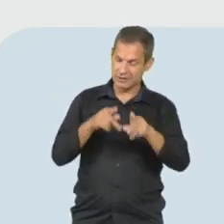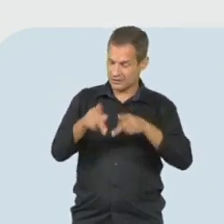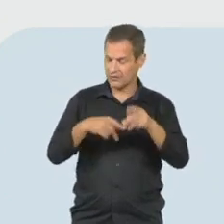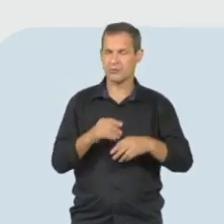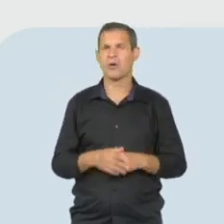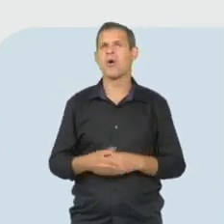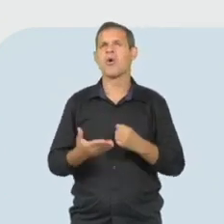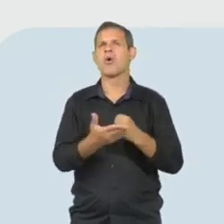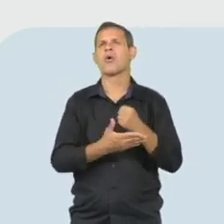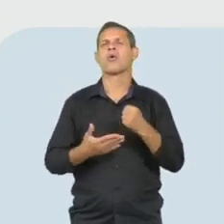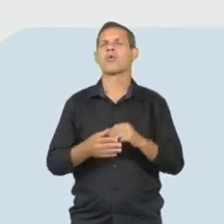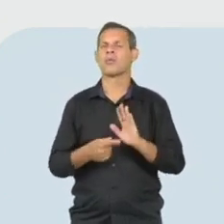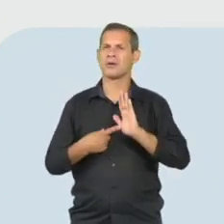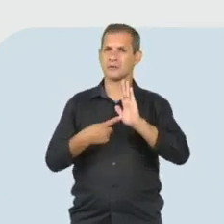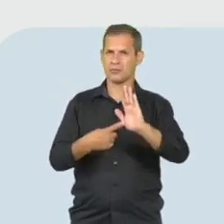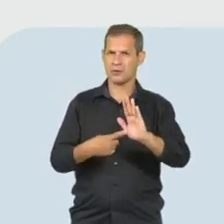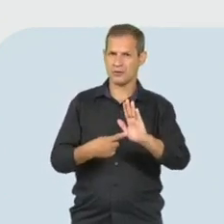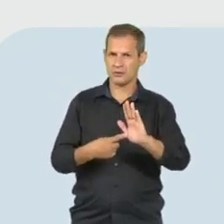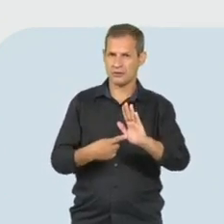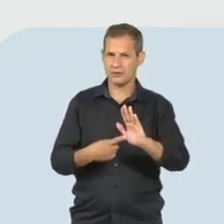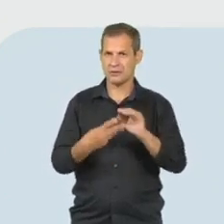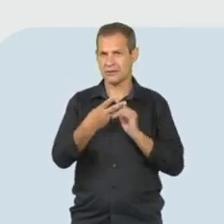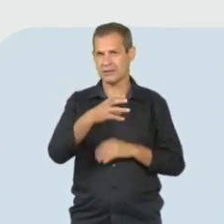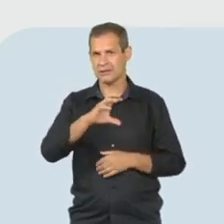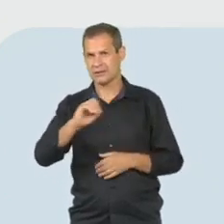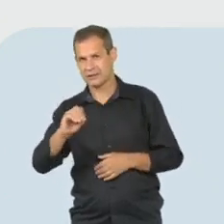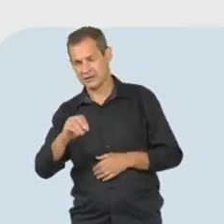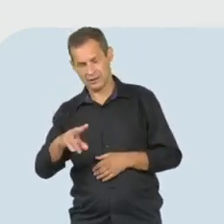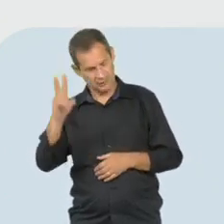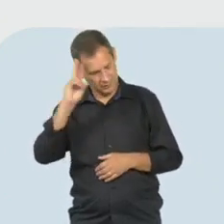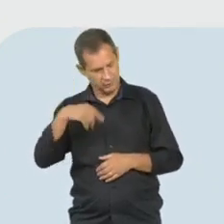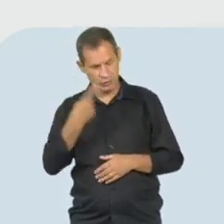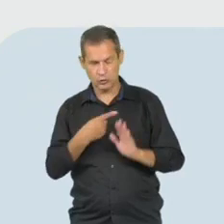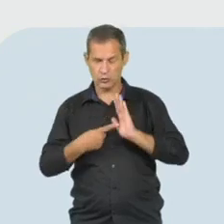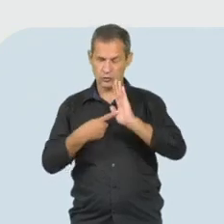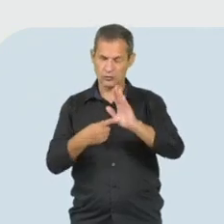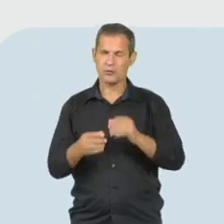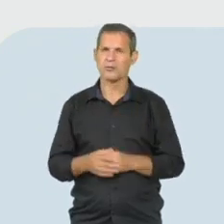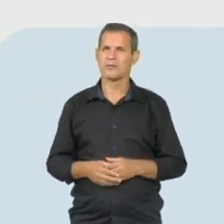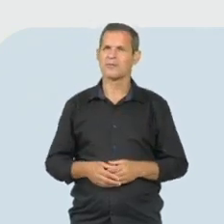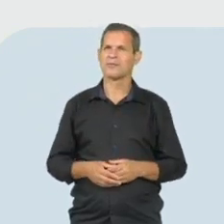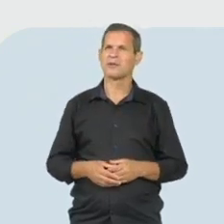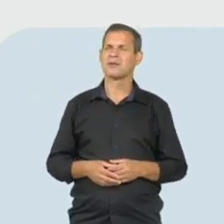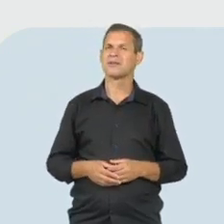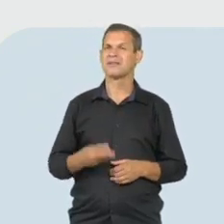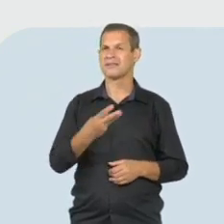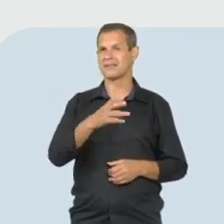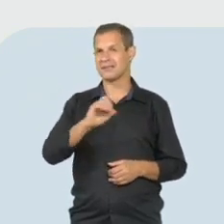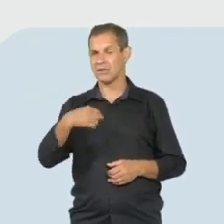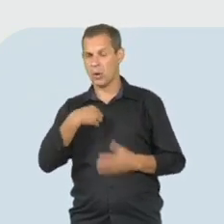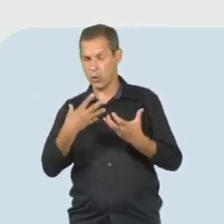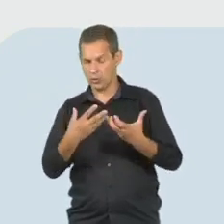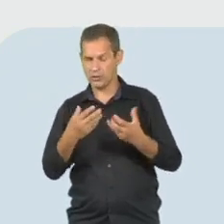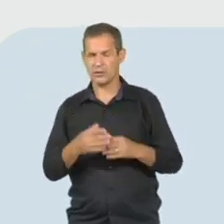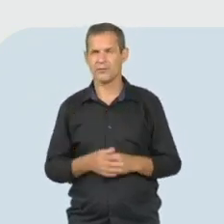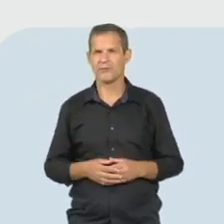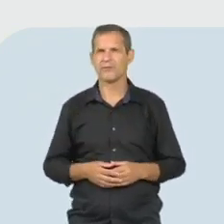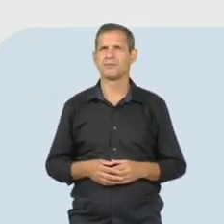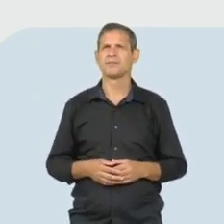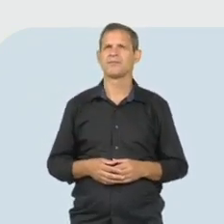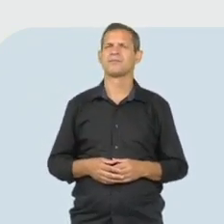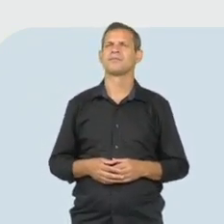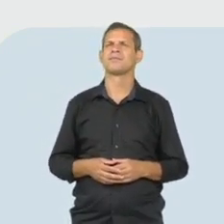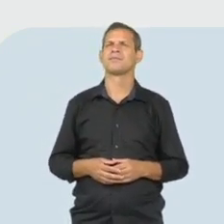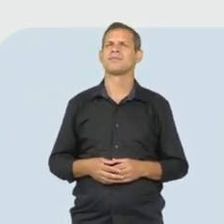população com base numa amostra de tamanho 30. Lembra, a gente utilizou aquela amostra estratificada de tamanho 30. Então eu quero aqui uma